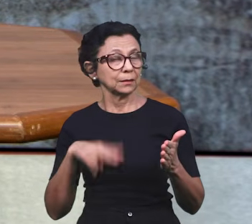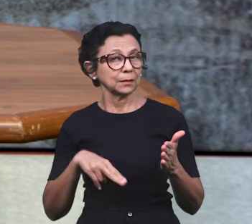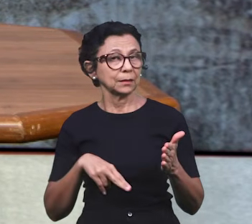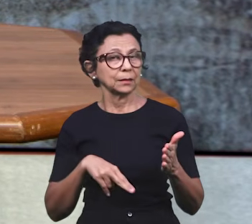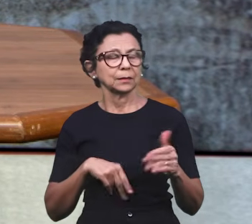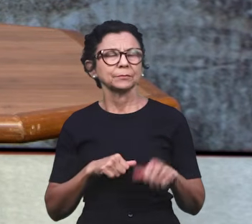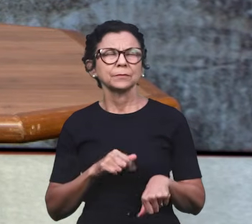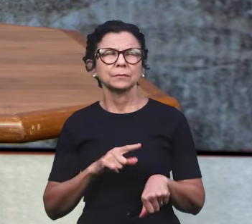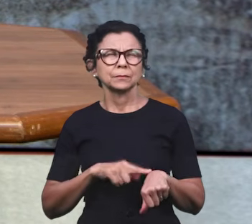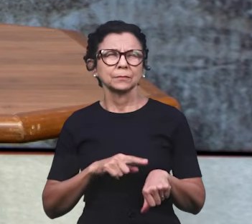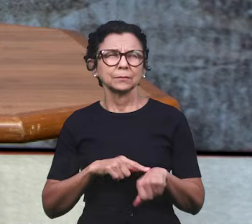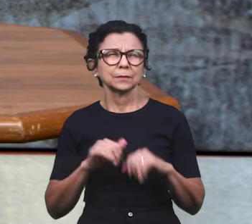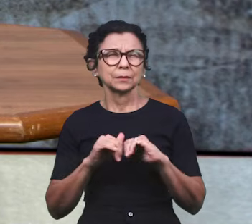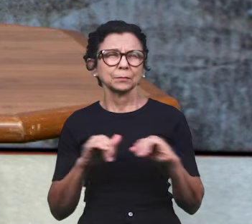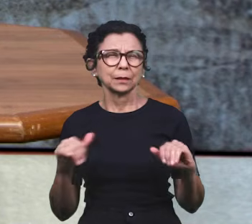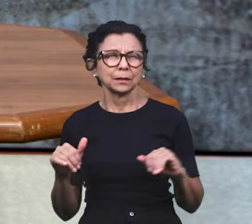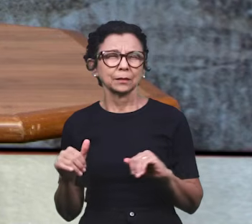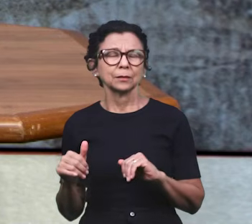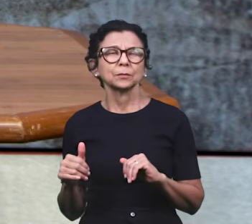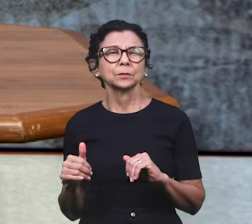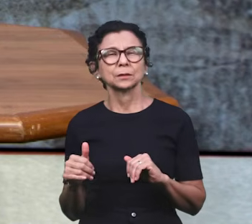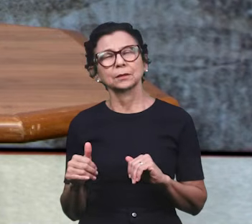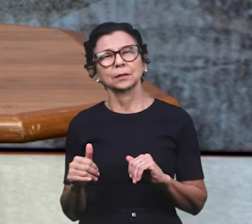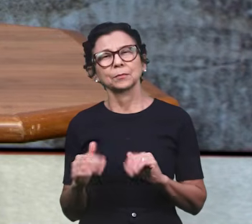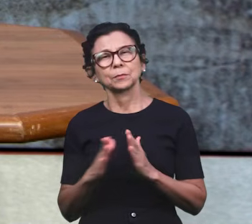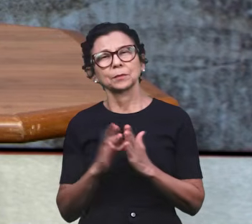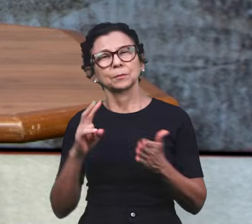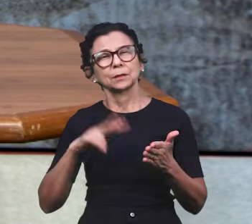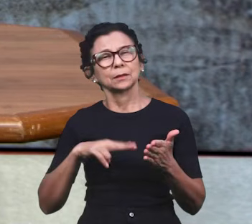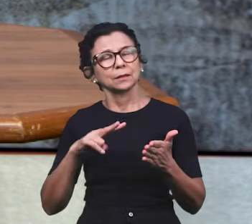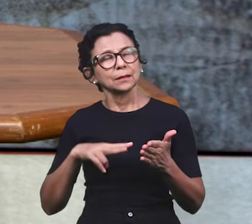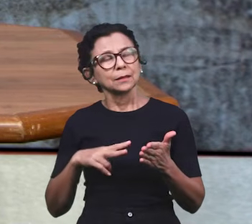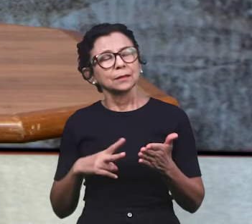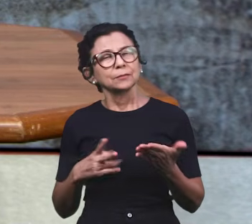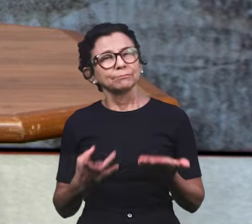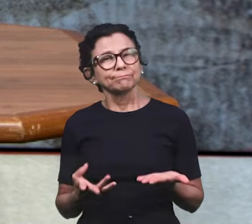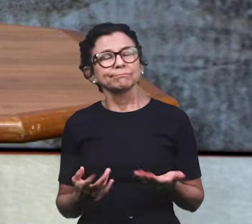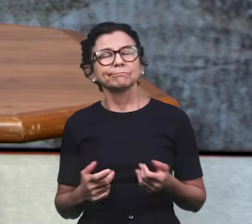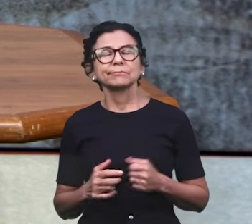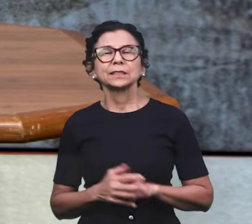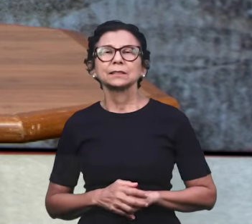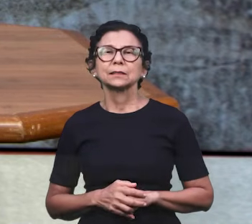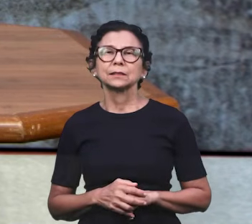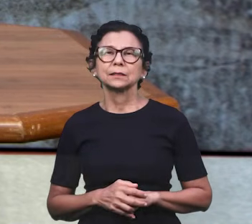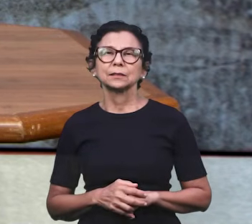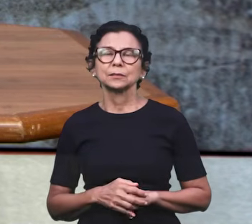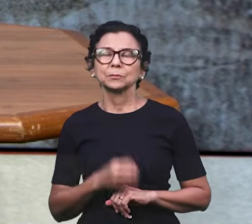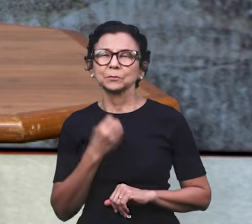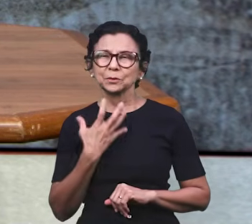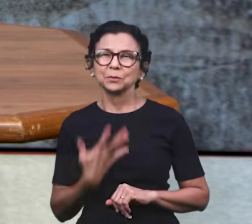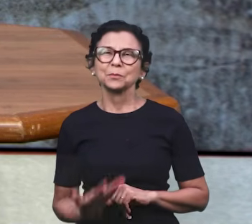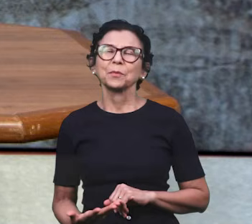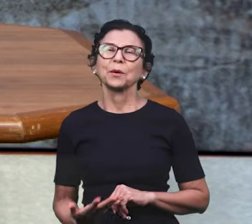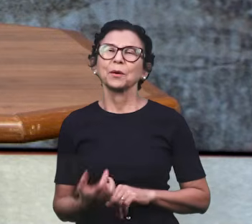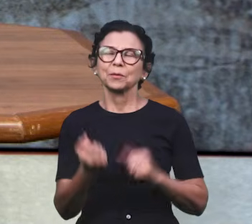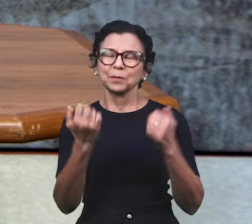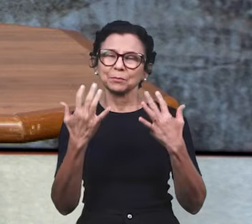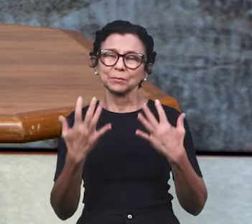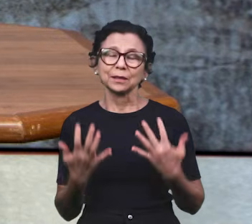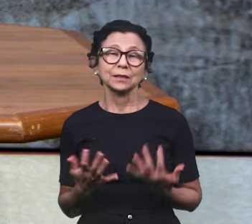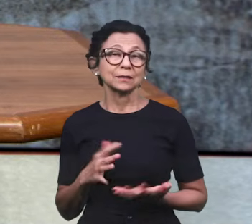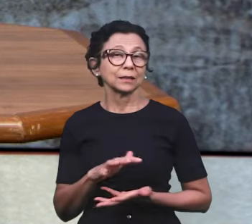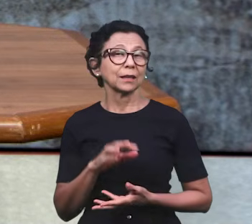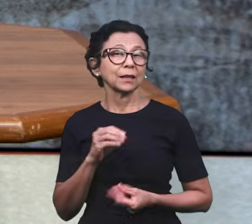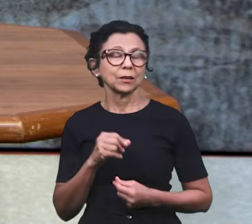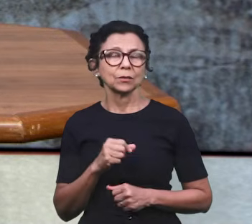nós reservamos para juntos lermos a palavra do Senhor. Isso tem feito um bem muito grande, né, para a nossa alma.